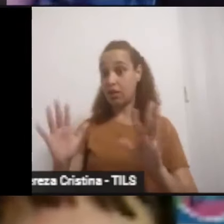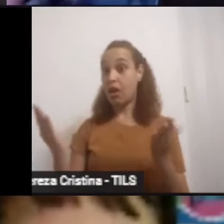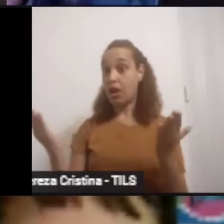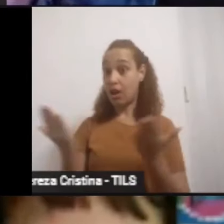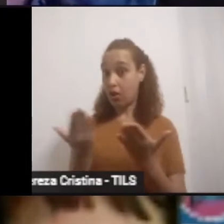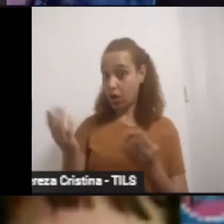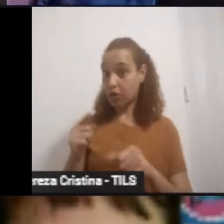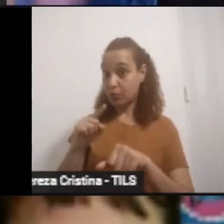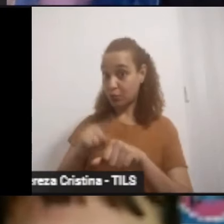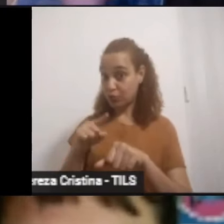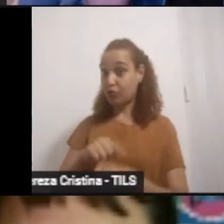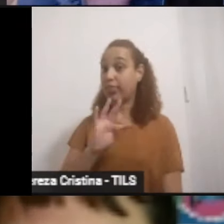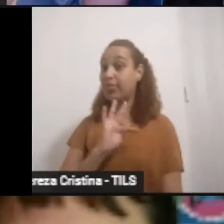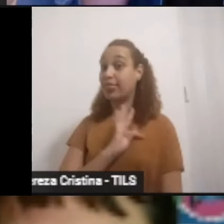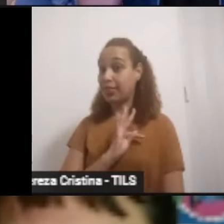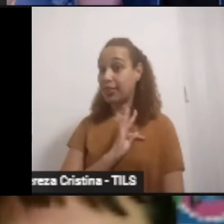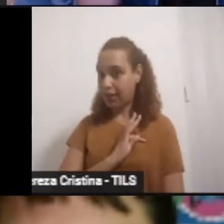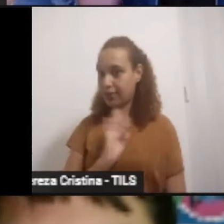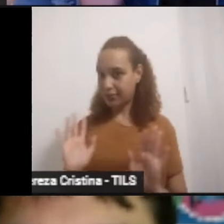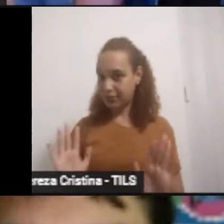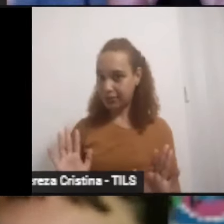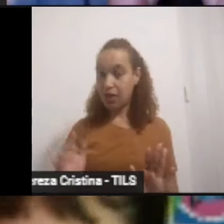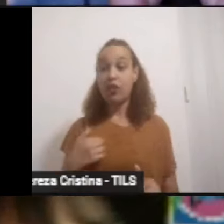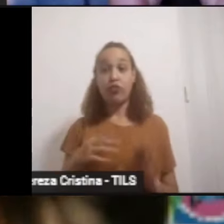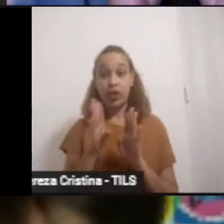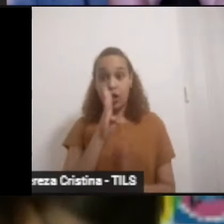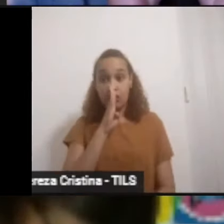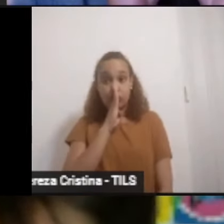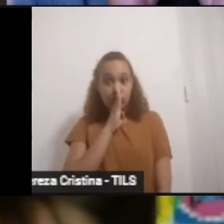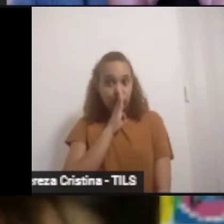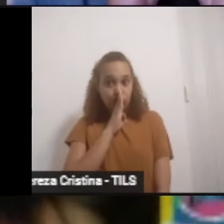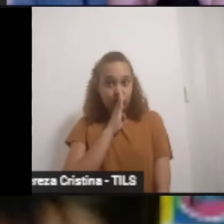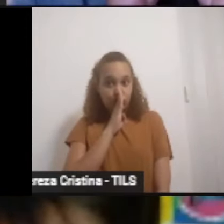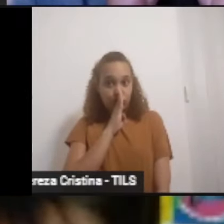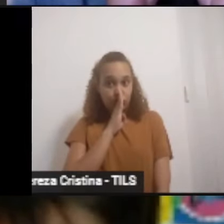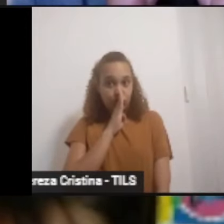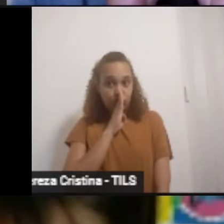enquanto rola a mudança, eu vou ficar em silêncio.